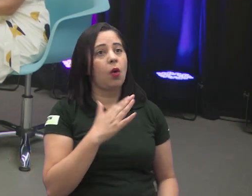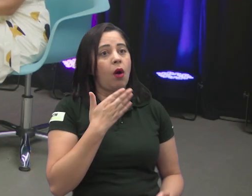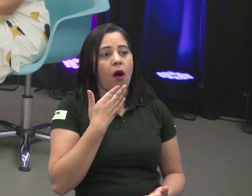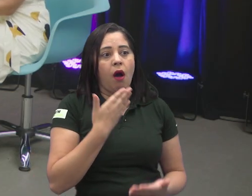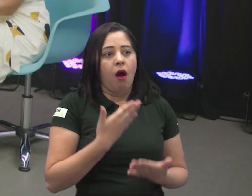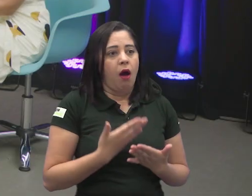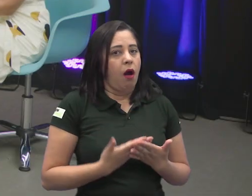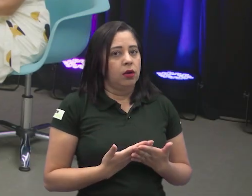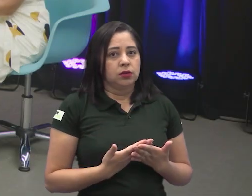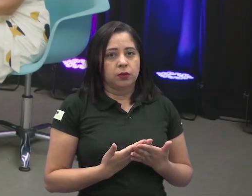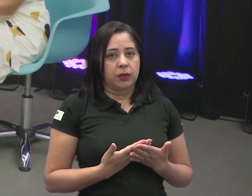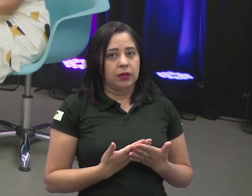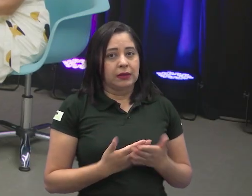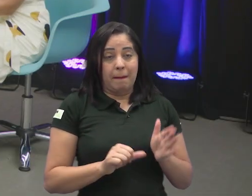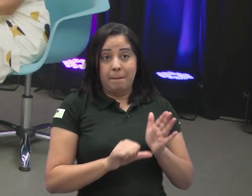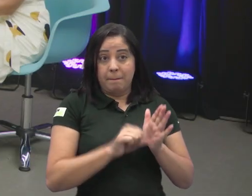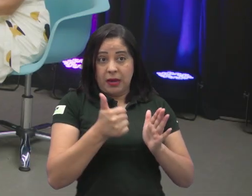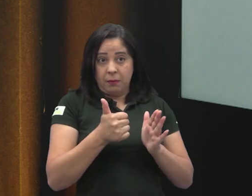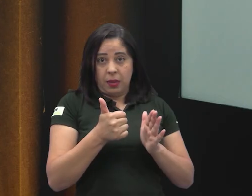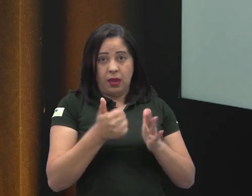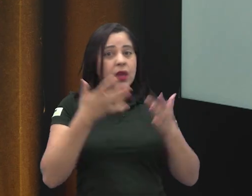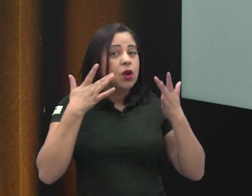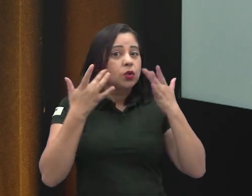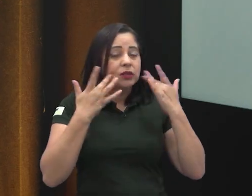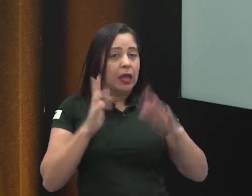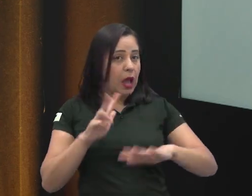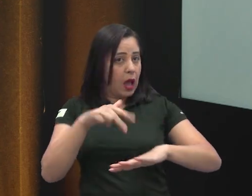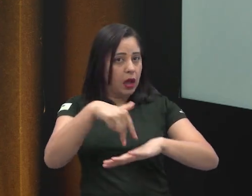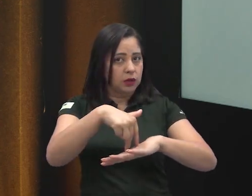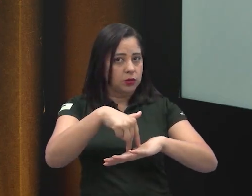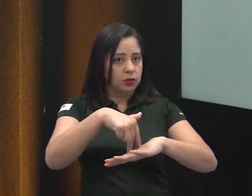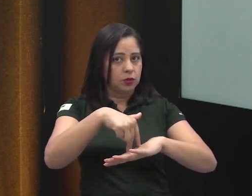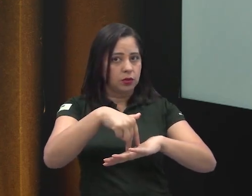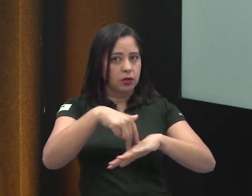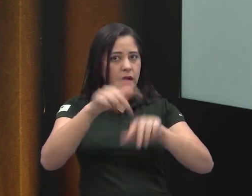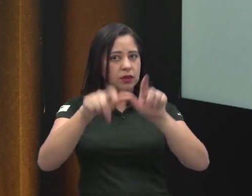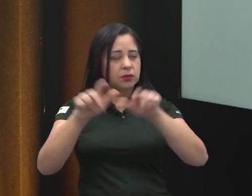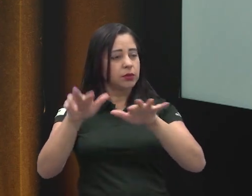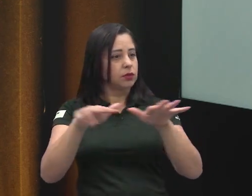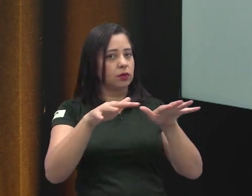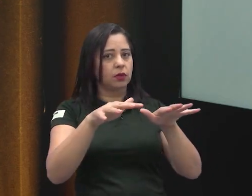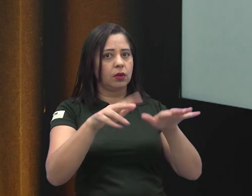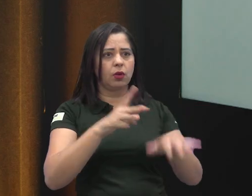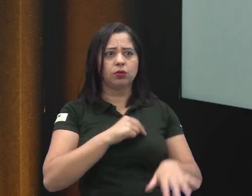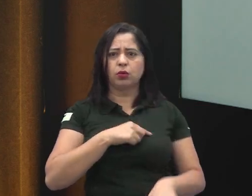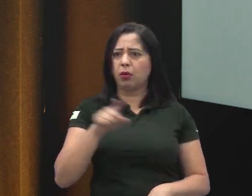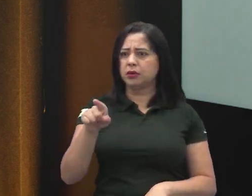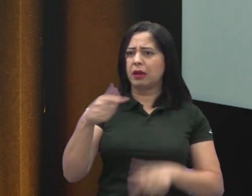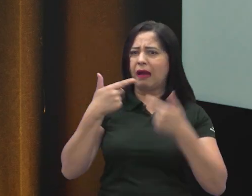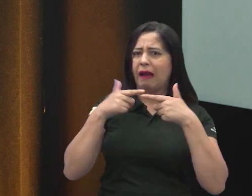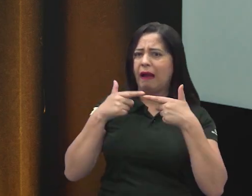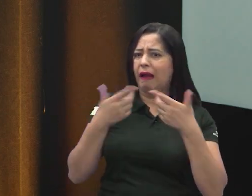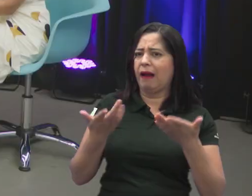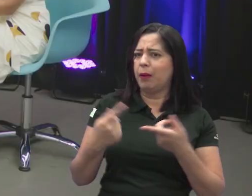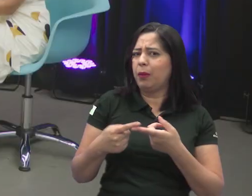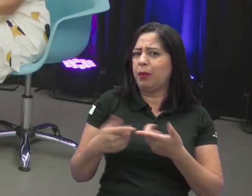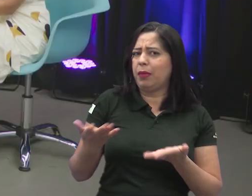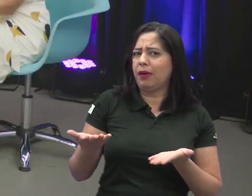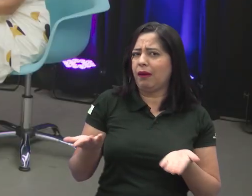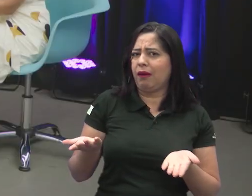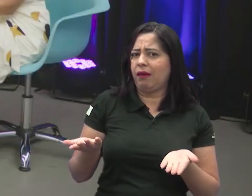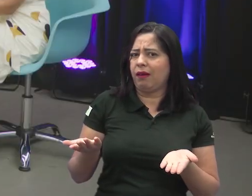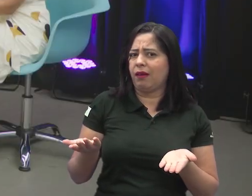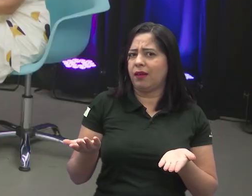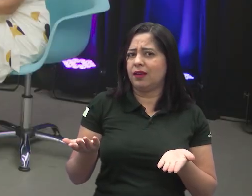uma surpresa. A primeira vez que nós apresentamos a peça, que as pessoas riram. E eu olhei, nossa, mas estão rindo. Eu